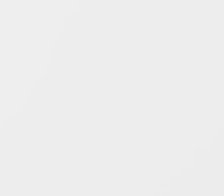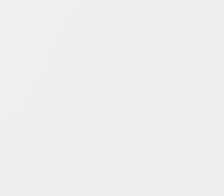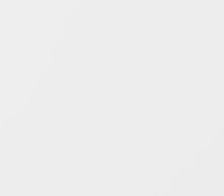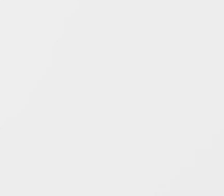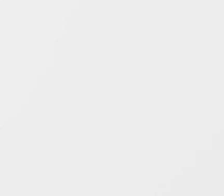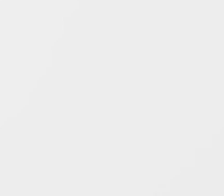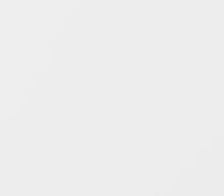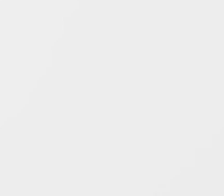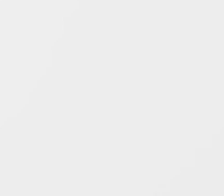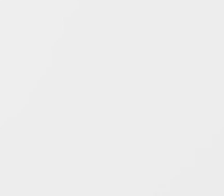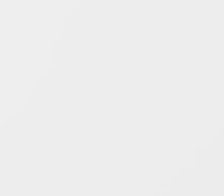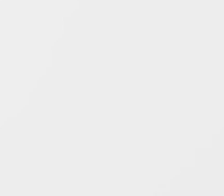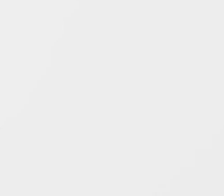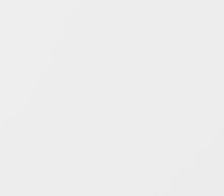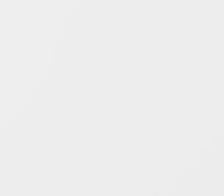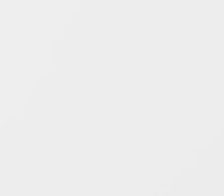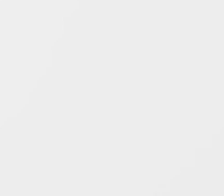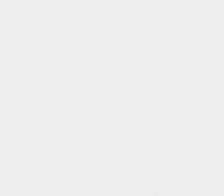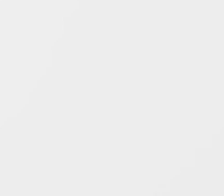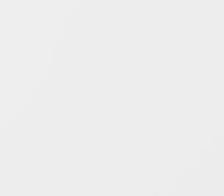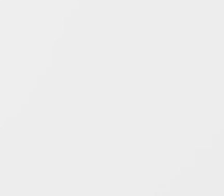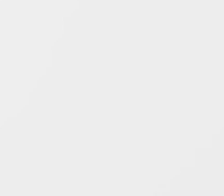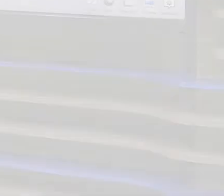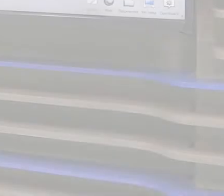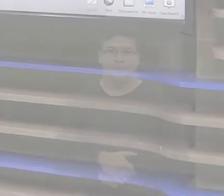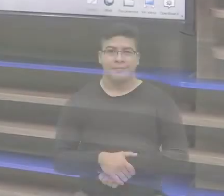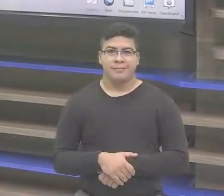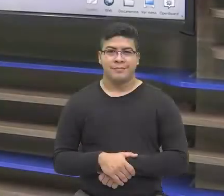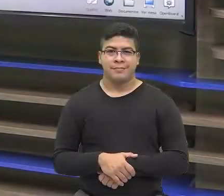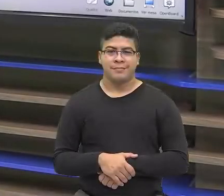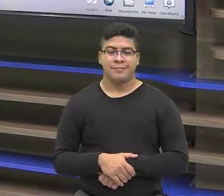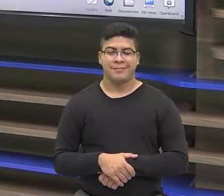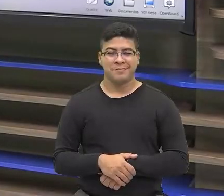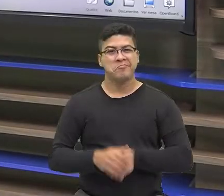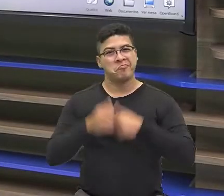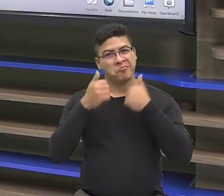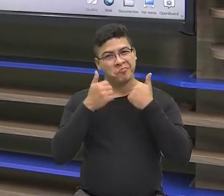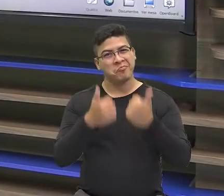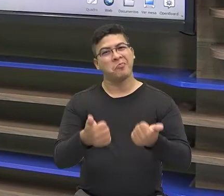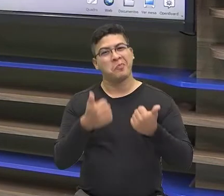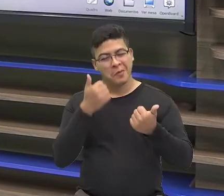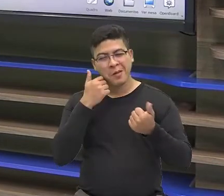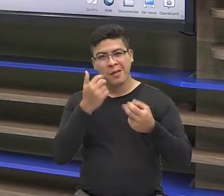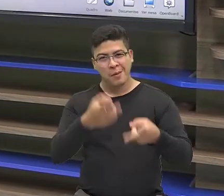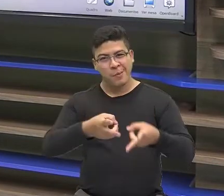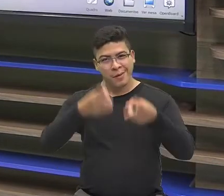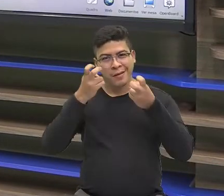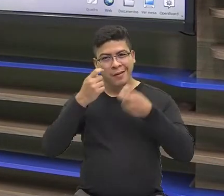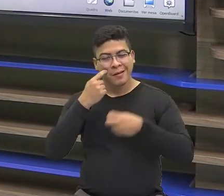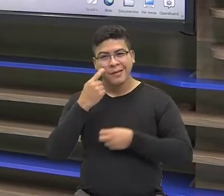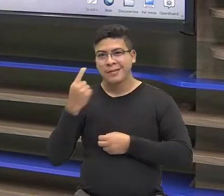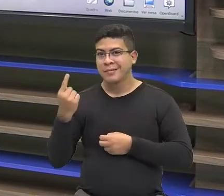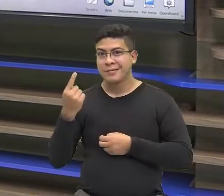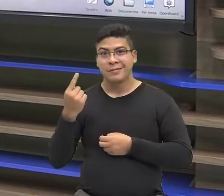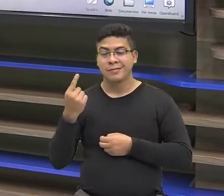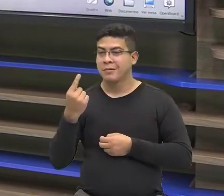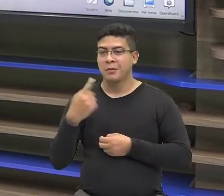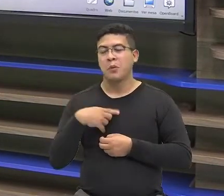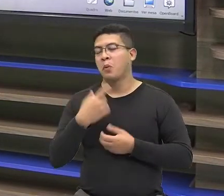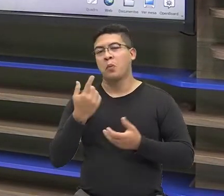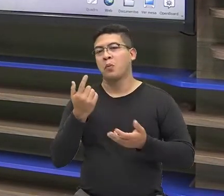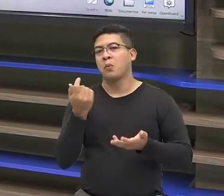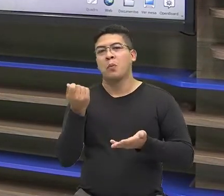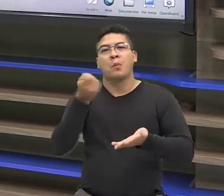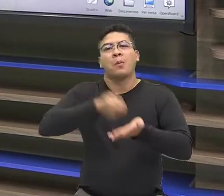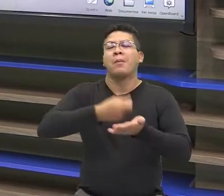coça a cabeça e cuspilha. Não paga a pena. Muito bem. Notaram aí? Não paga a pena, não adianta,